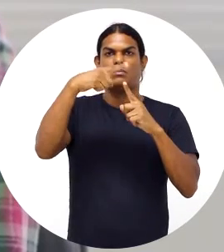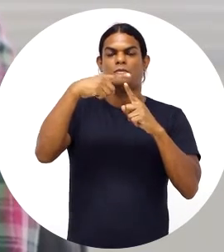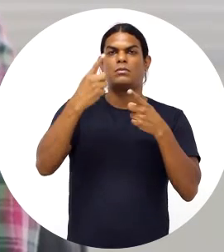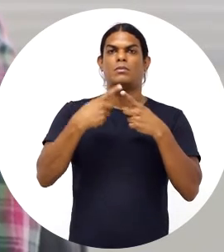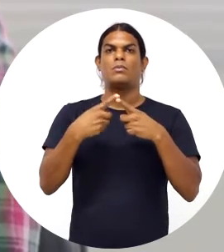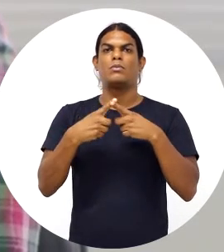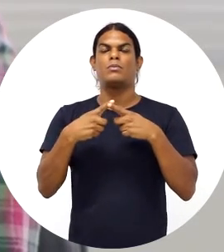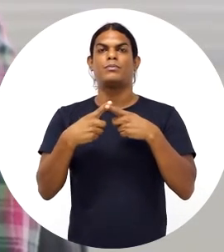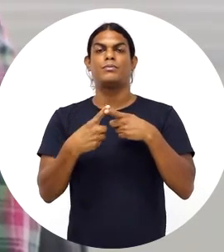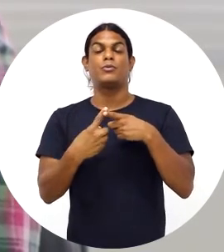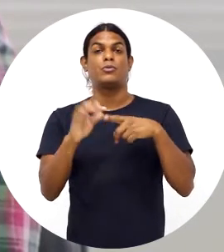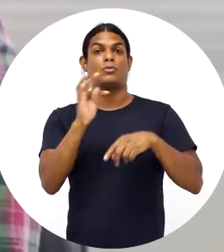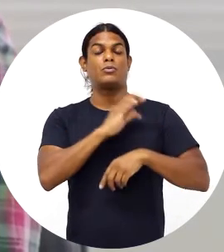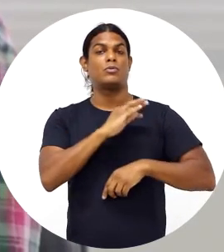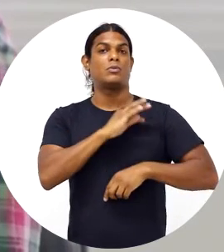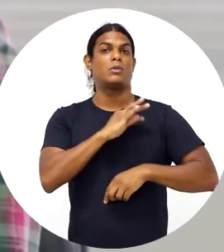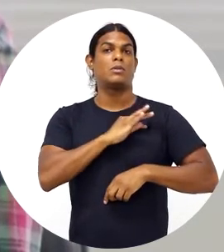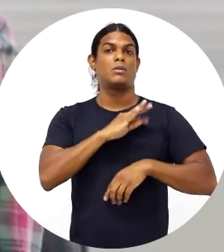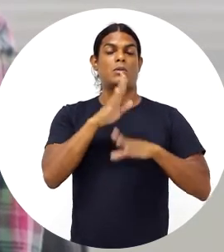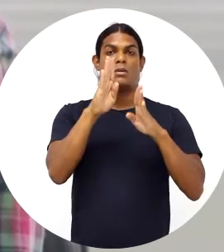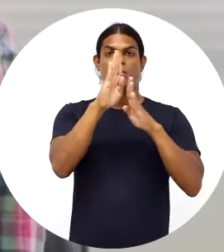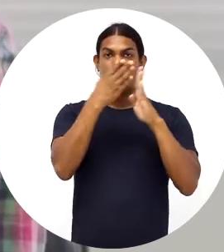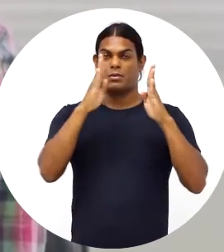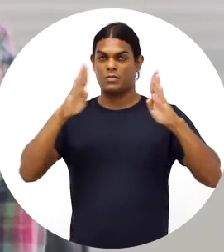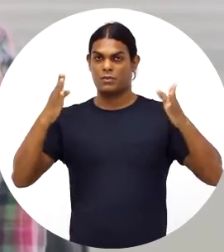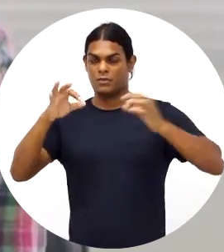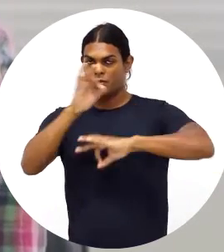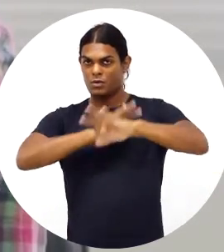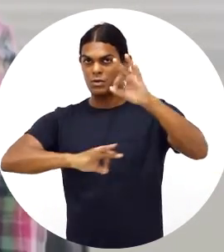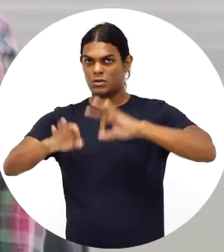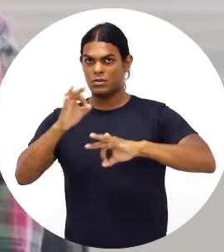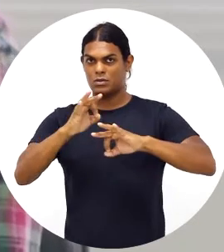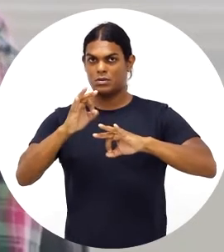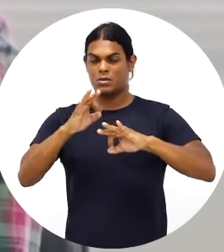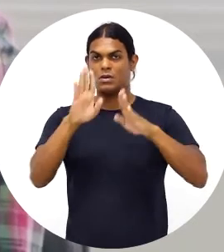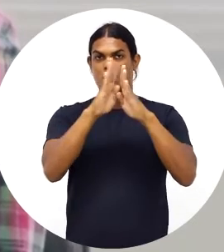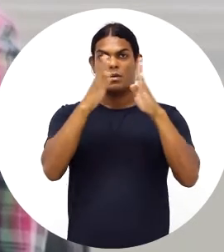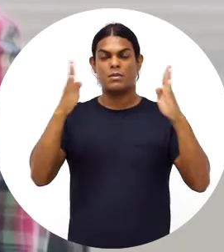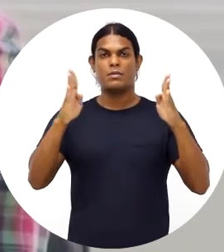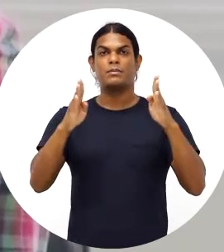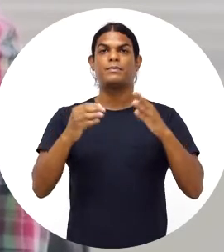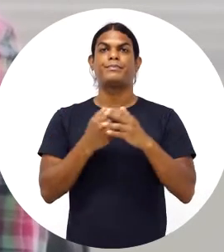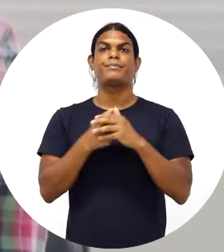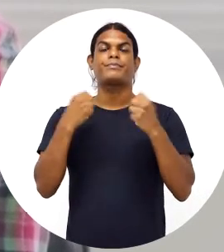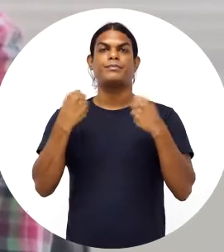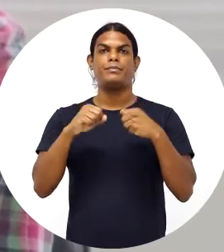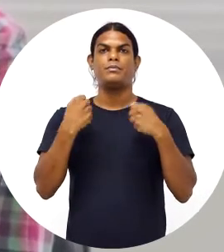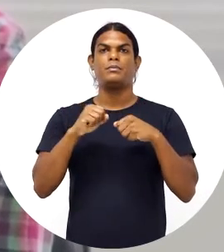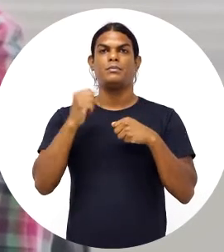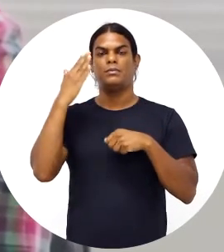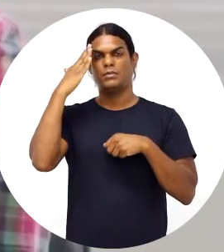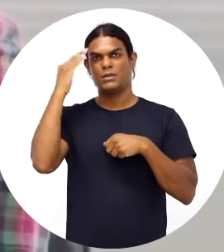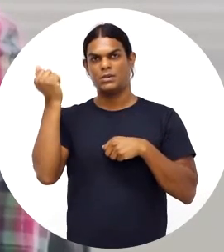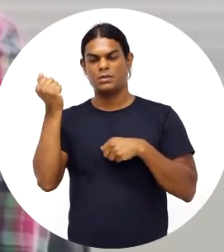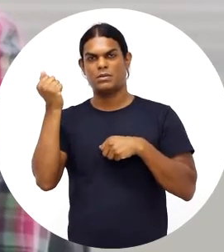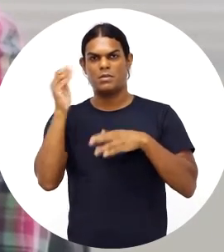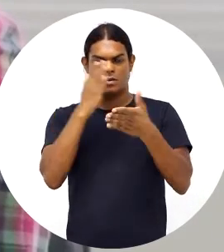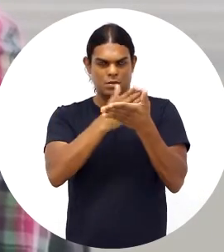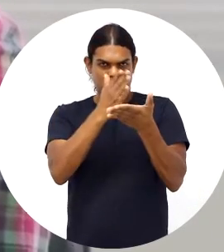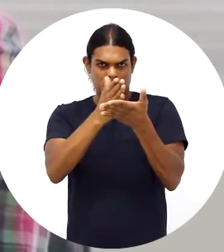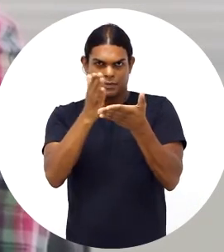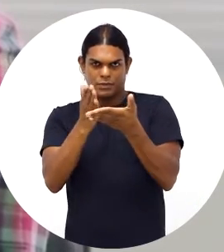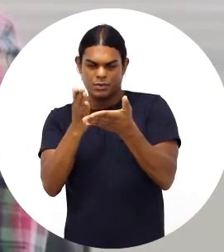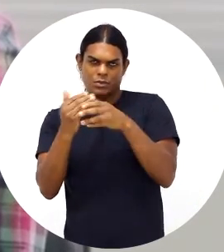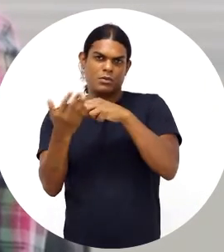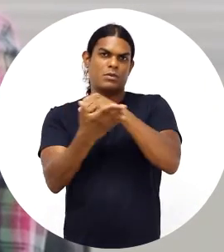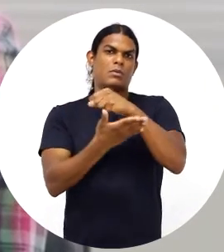técnico em biblioteconomia vai arrumar a sua biblioteca, é importante haver uma divisão básica,